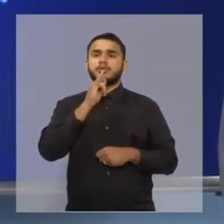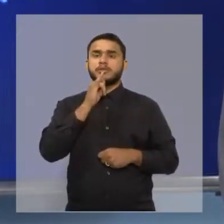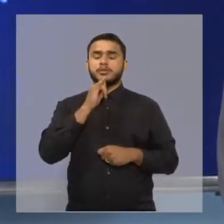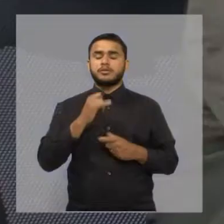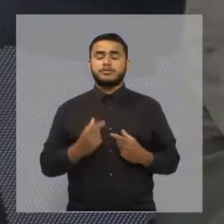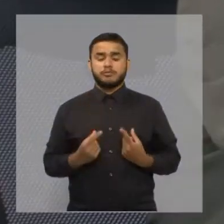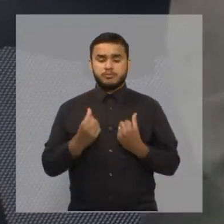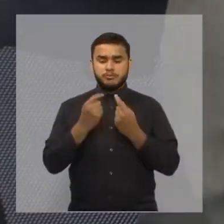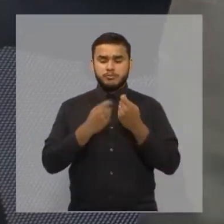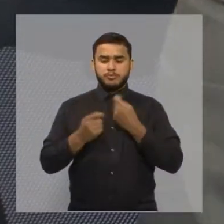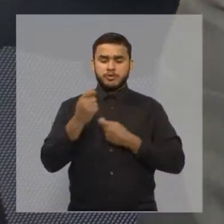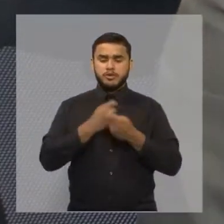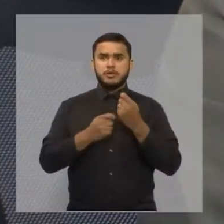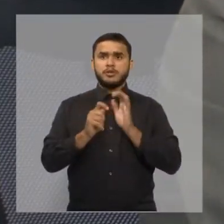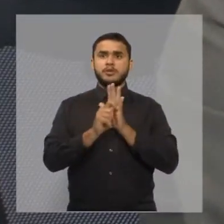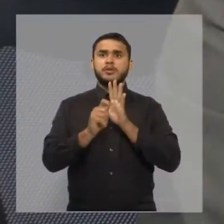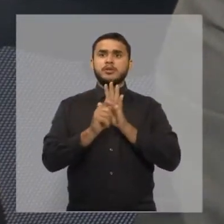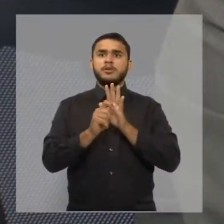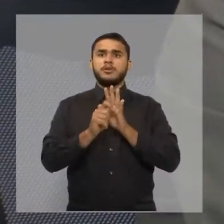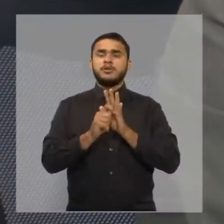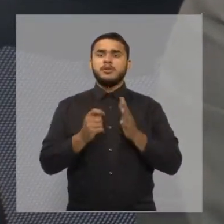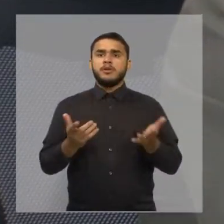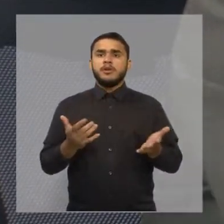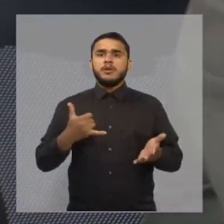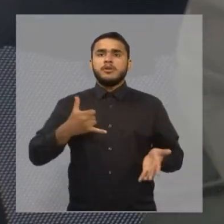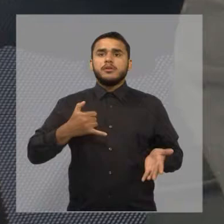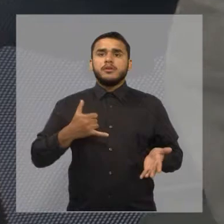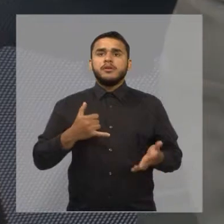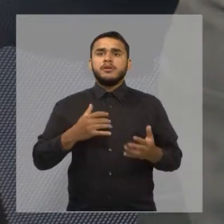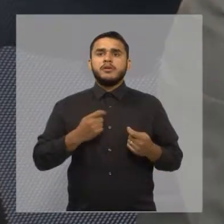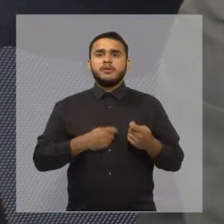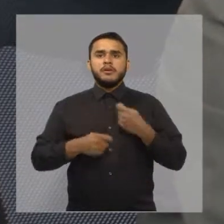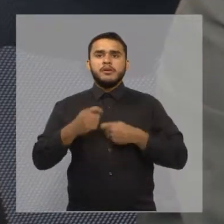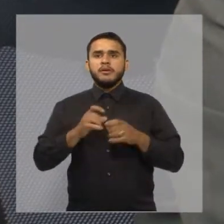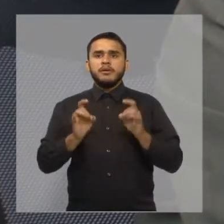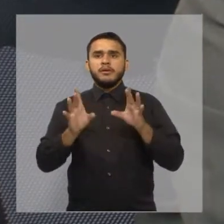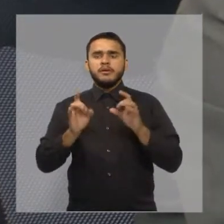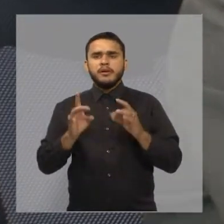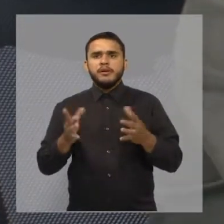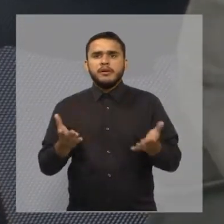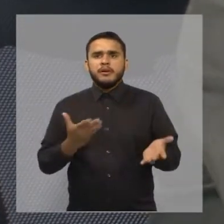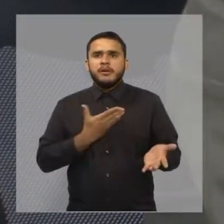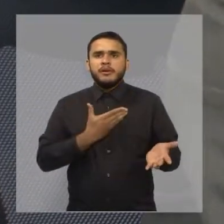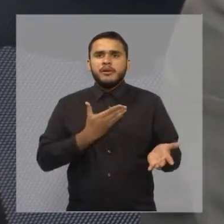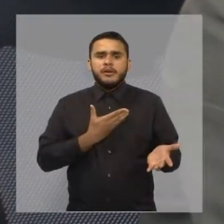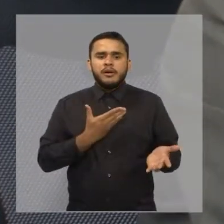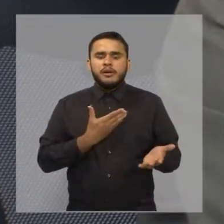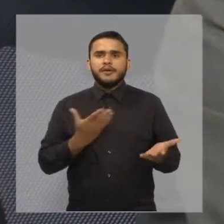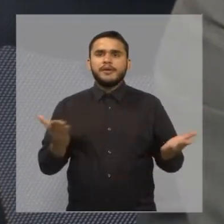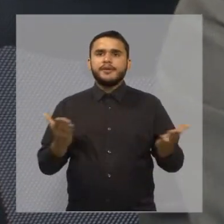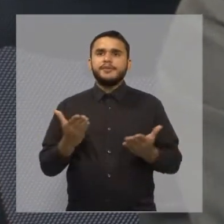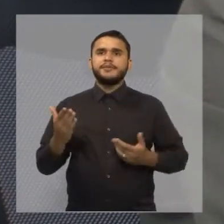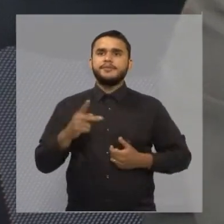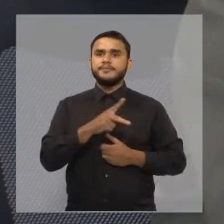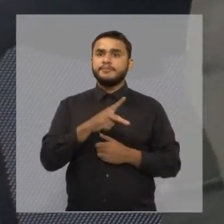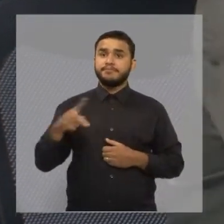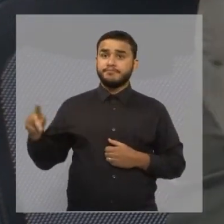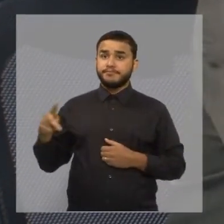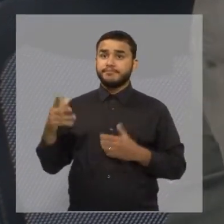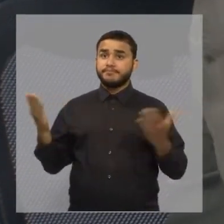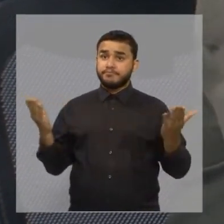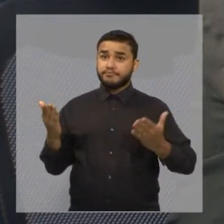de arma, não só vizinho, mas com relações, inclusive, anteriores de amizade com o atual presidente. Nós tivemos, por